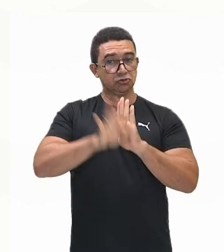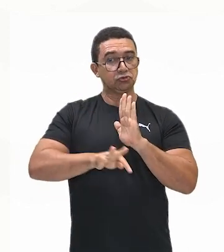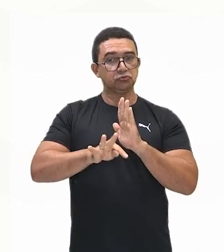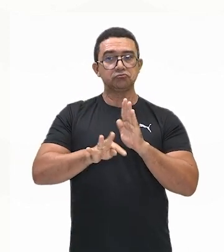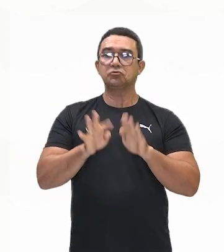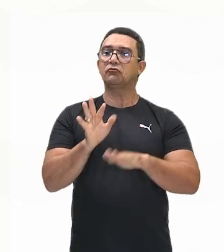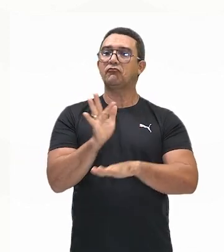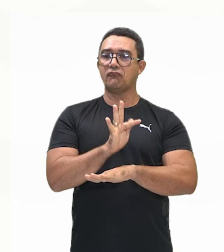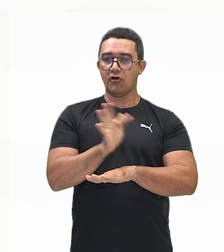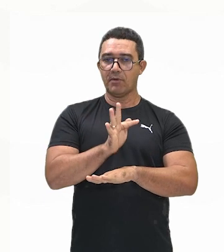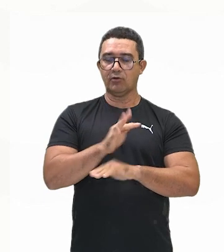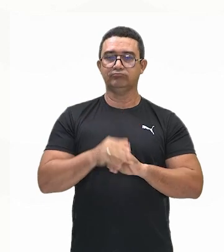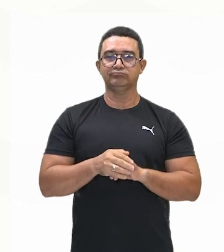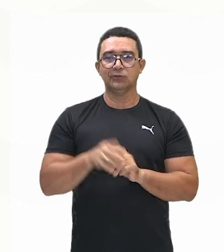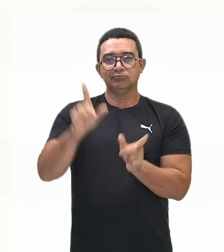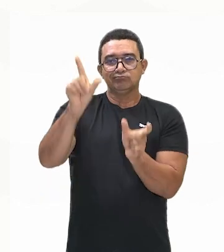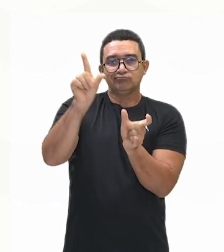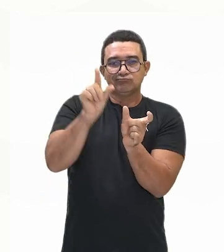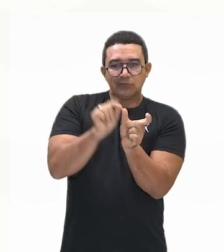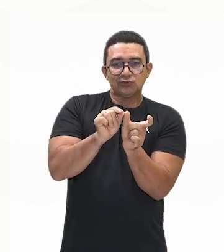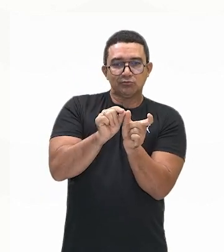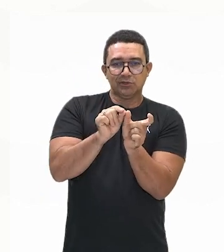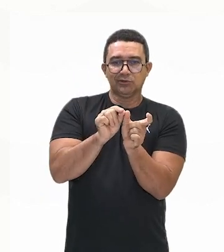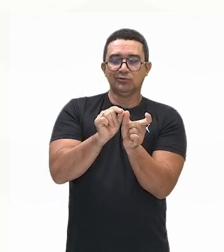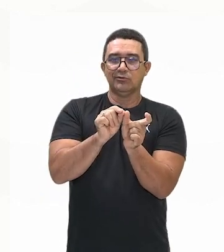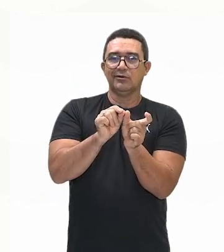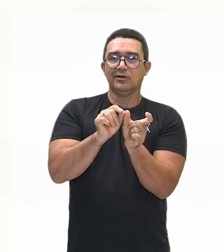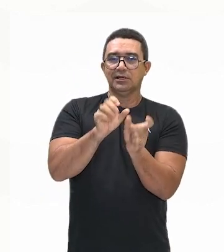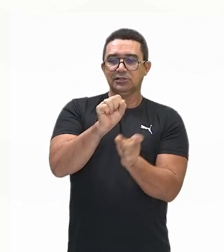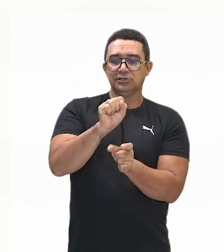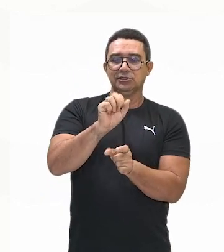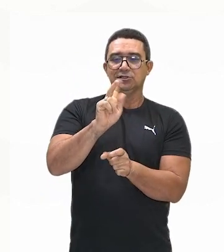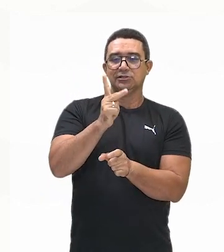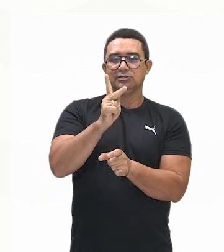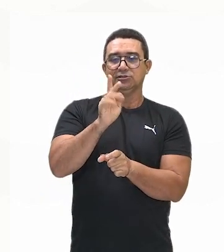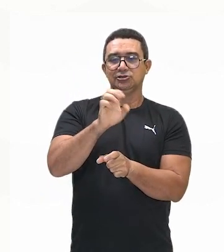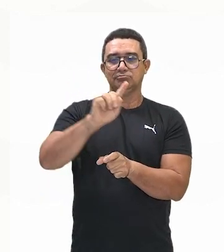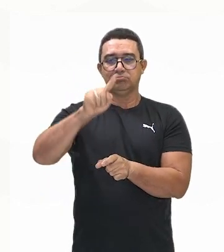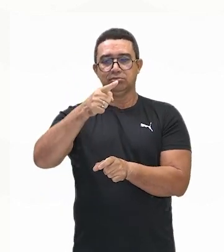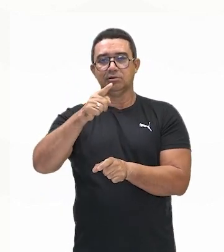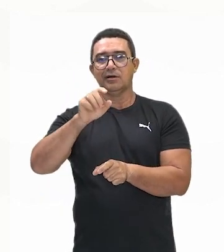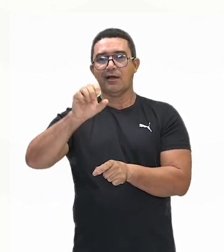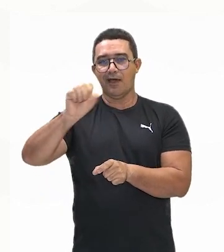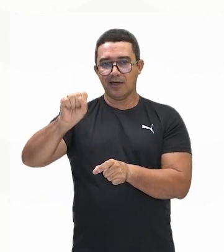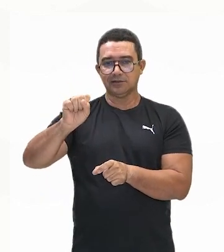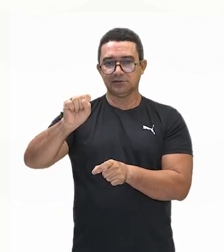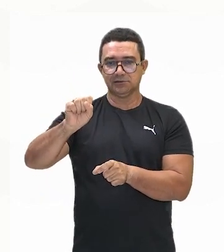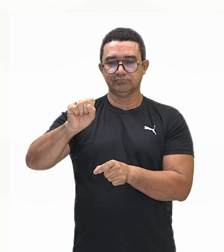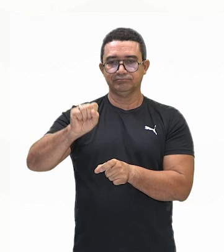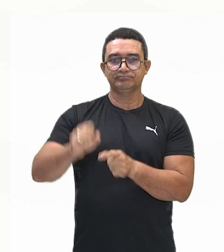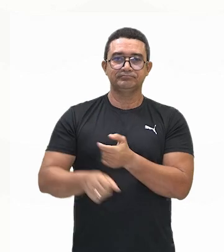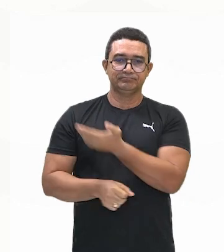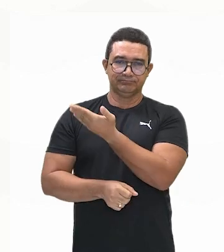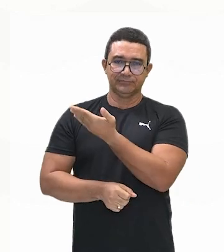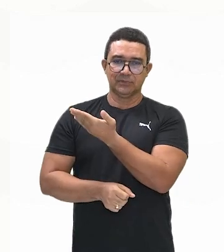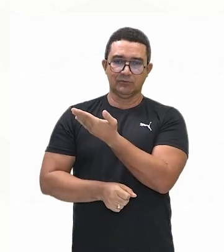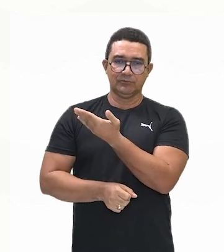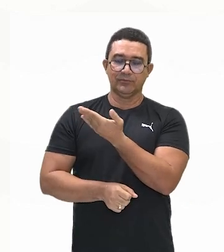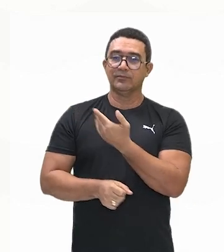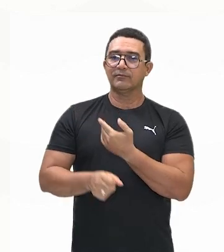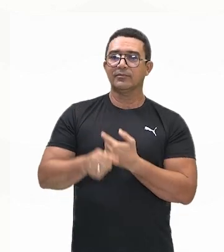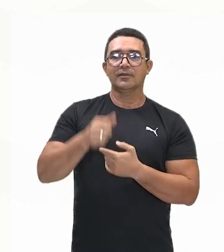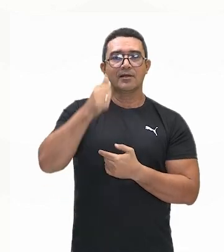formal. E a forma abreviada eu tenho, então, she has decided to accept the job offer.